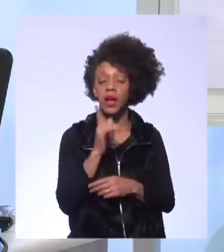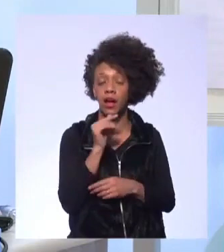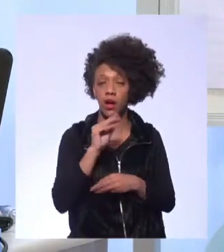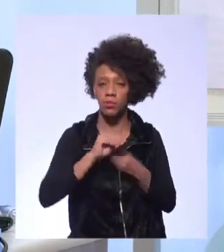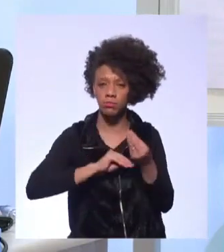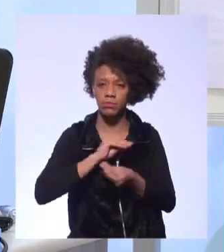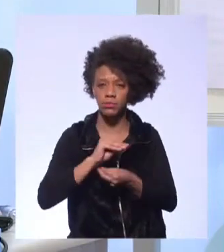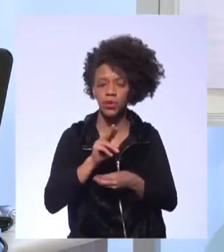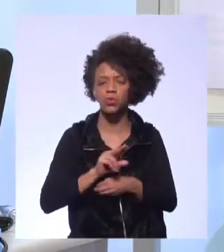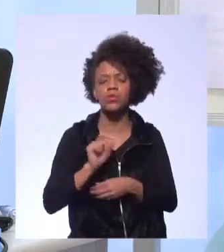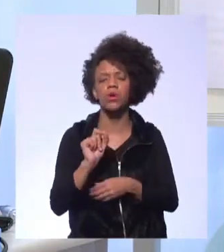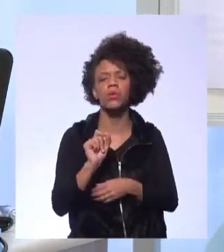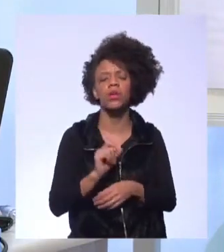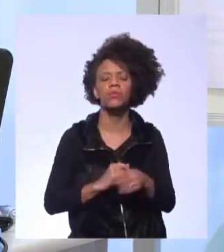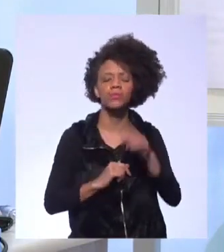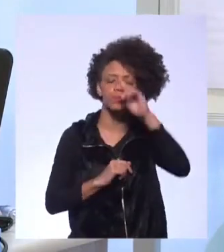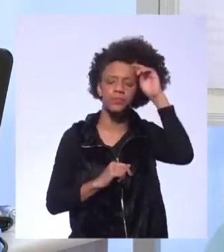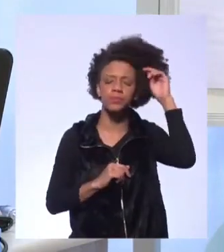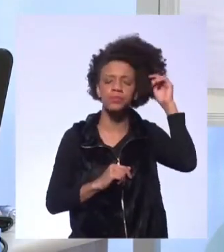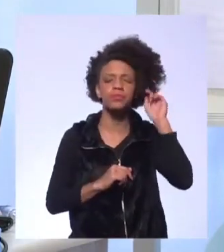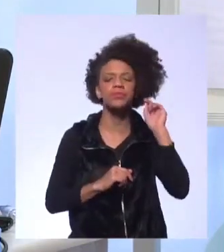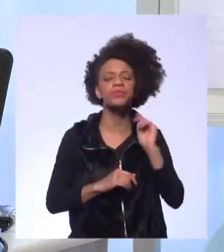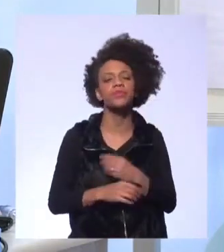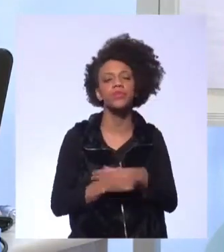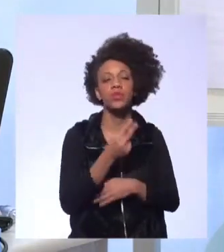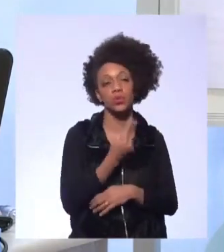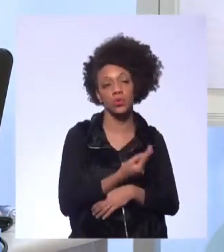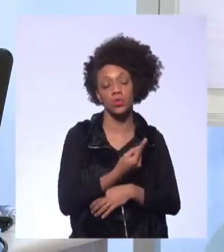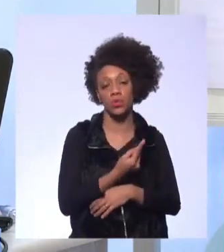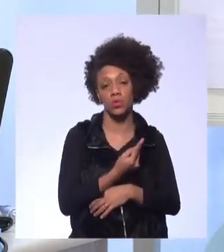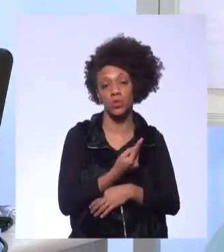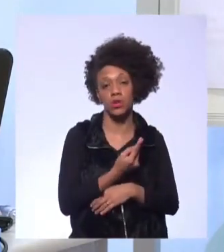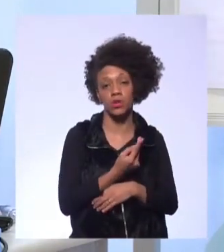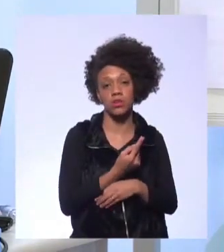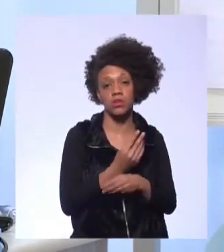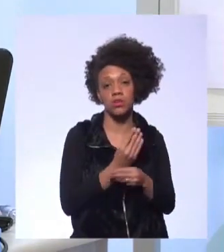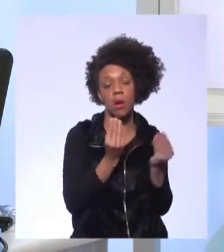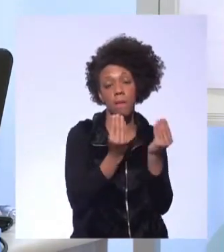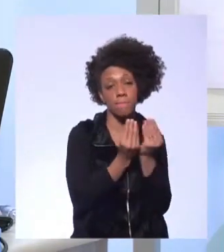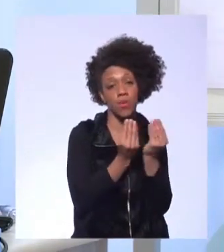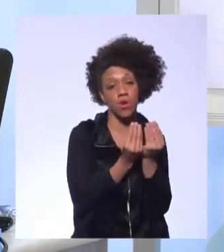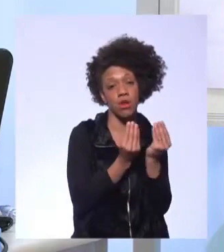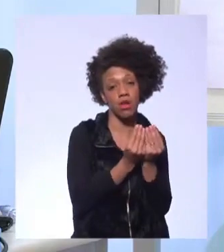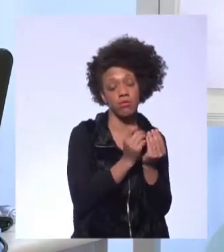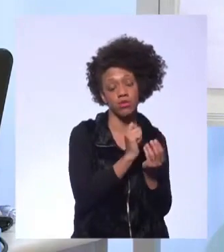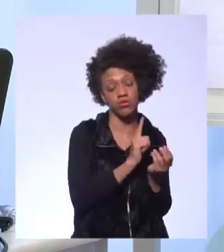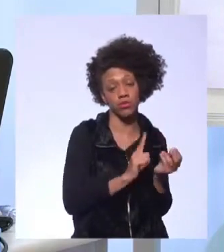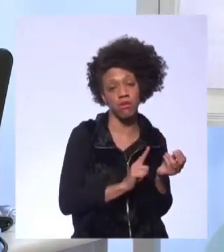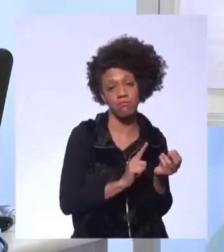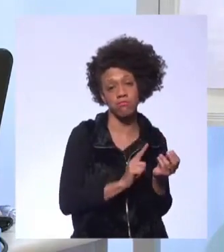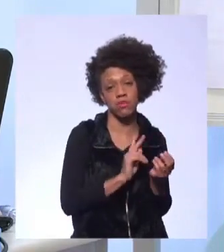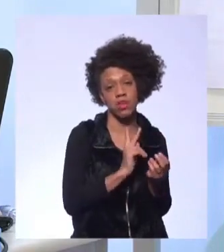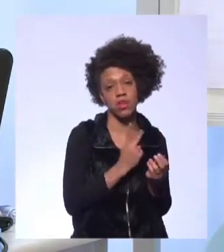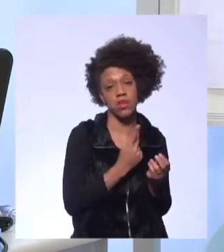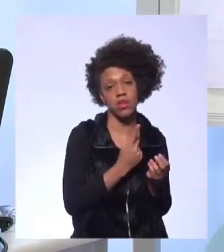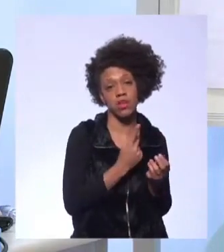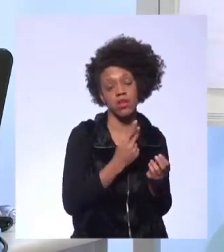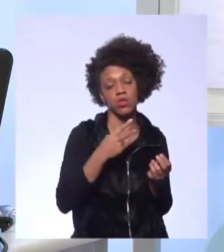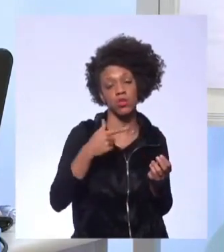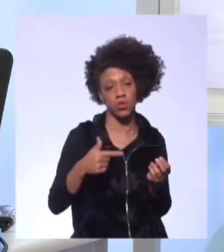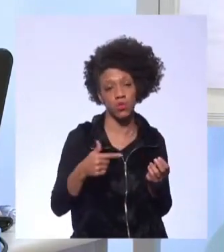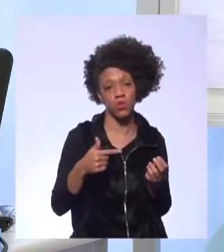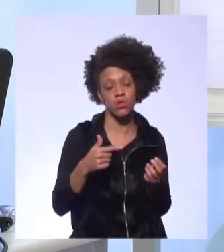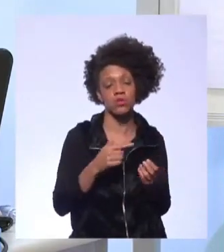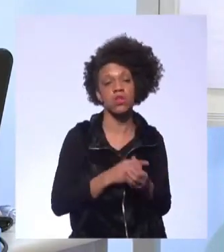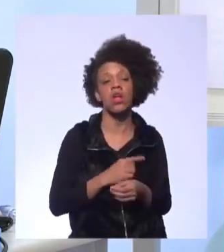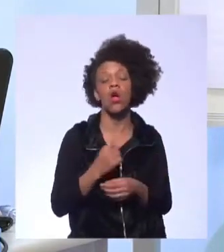formar, eu vou usar o quê? Eu vou usar duas moléculas de gás hidrogênio com uma molécula